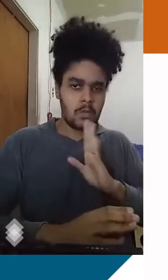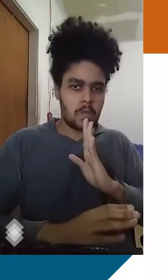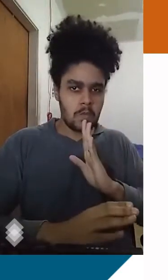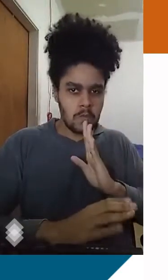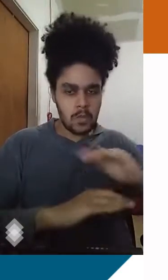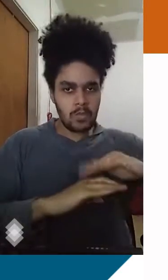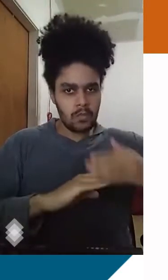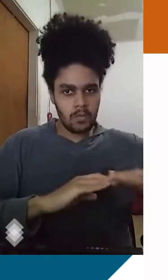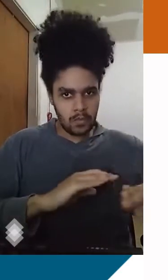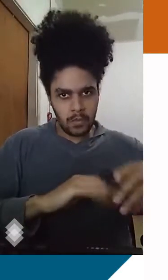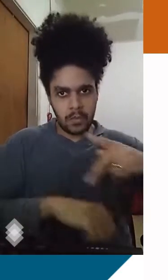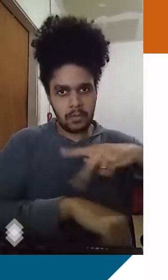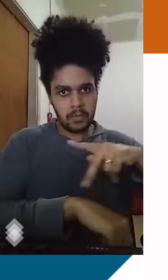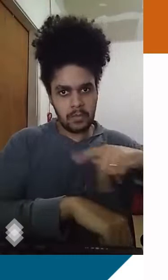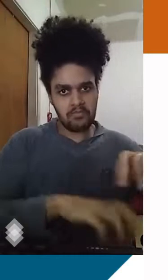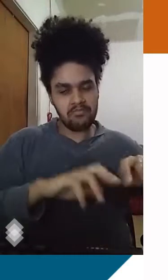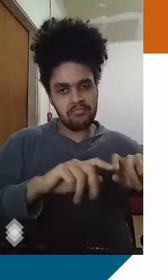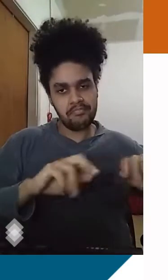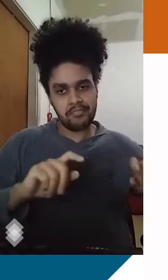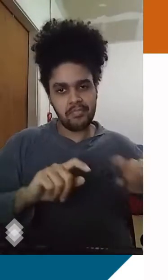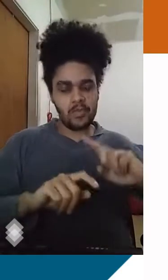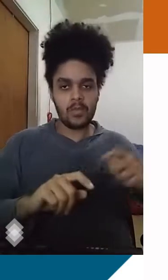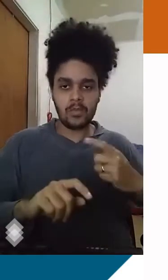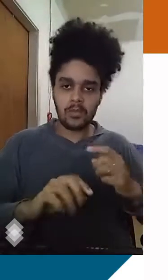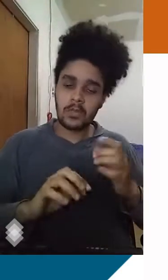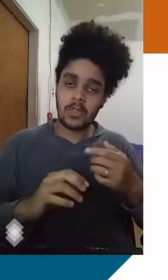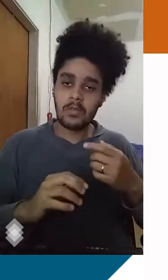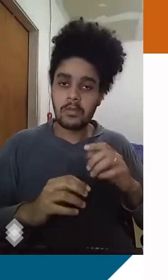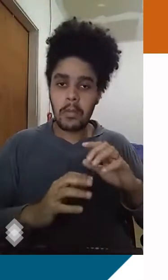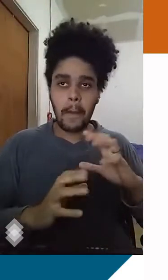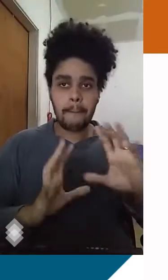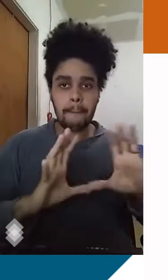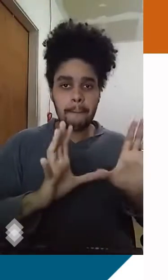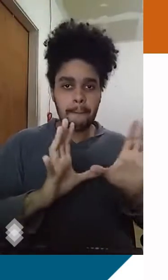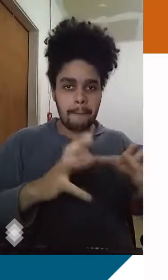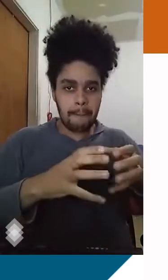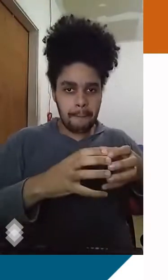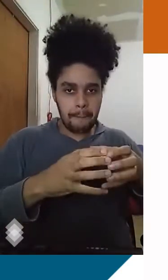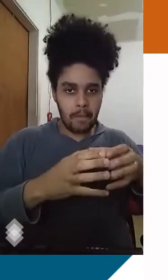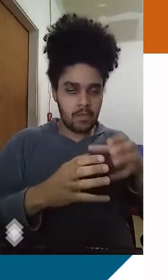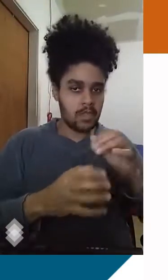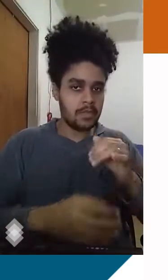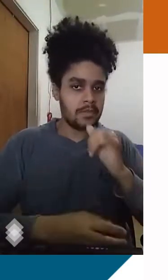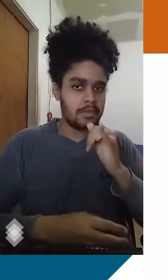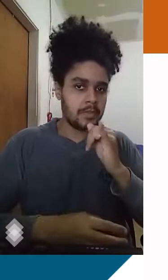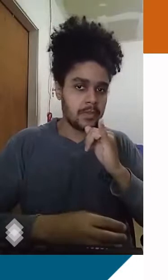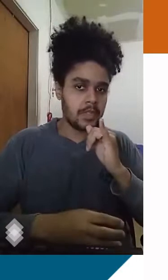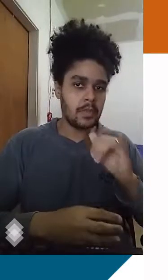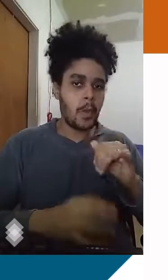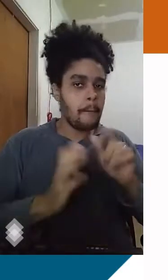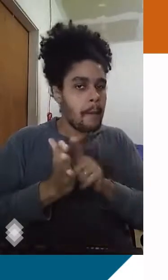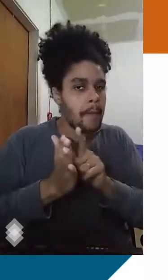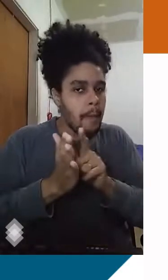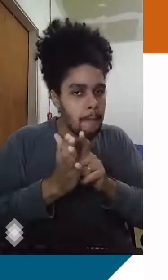de oceano, continente, país, etc. E a gente meio que, de certa forma, envolve esse globo com uma superfície plana.